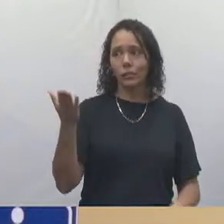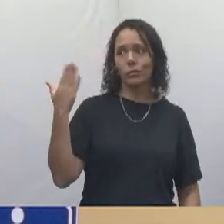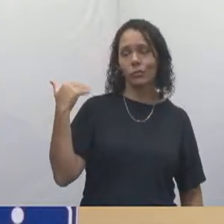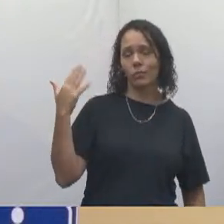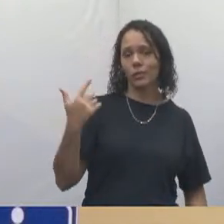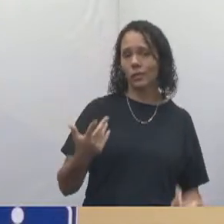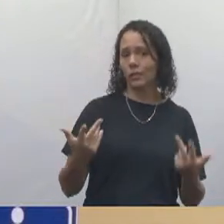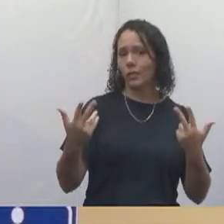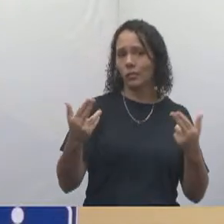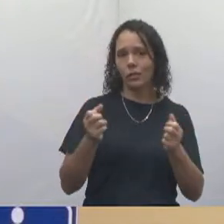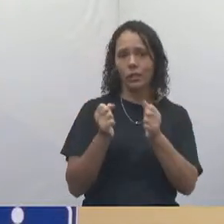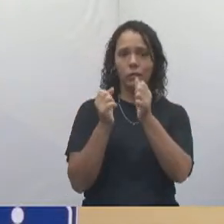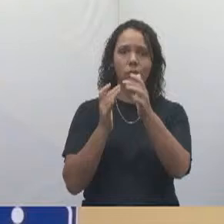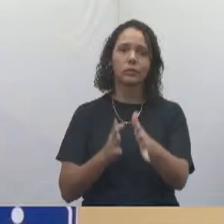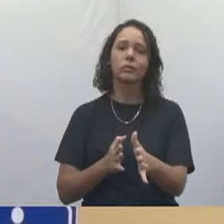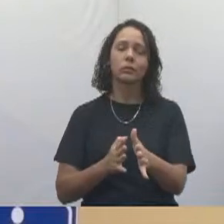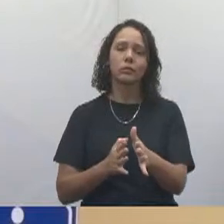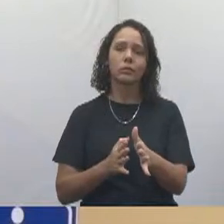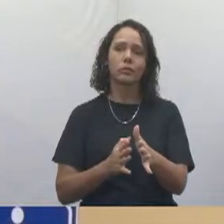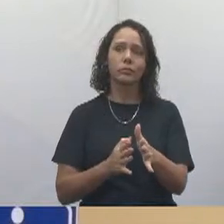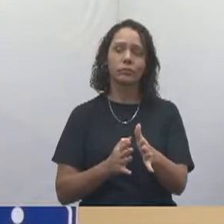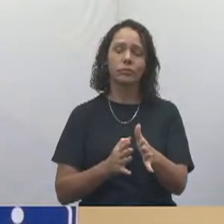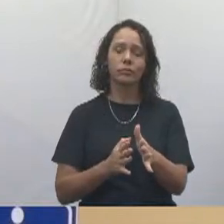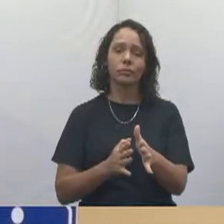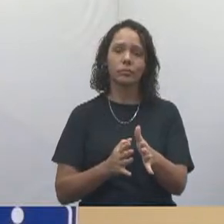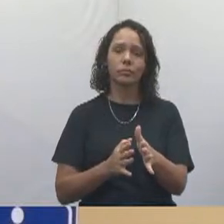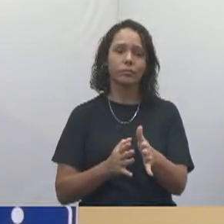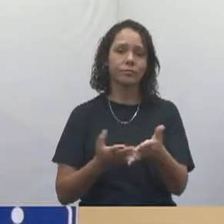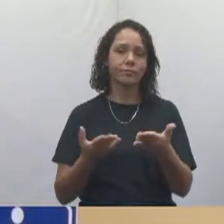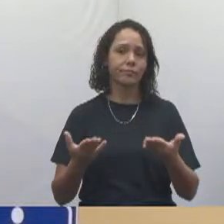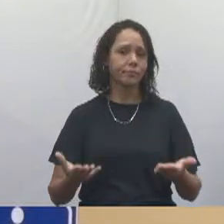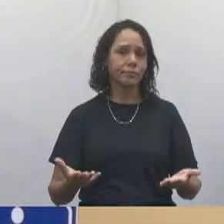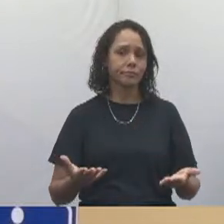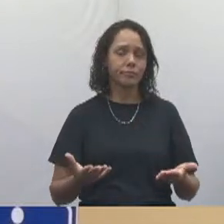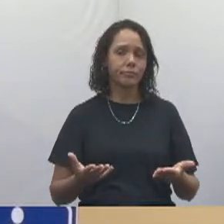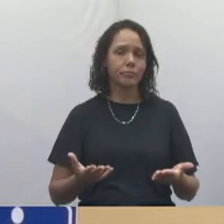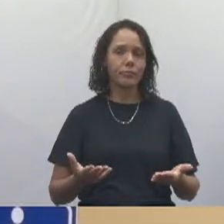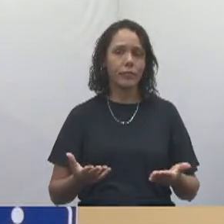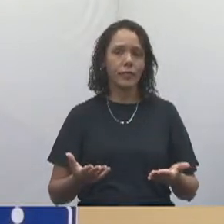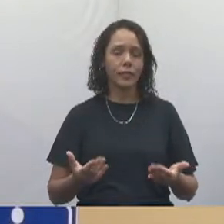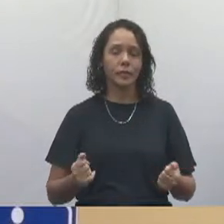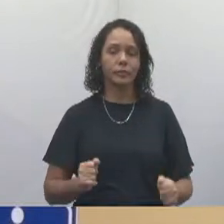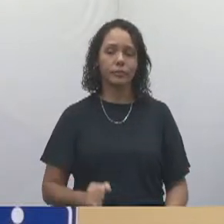prática, só com atores invertendo o papel.